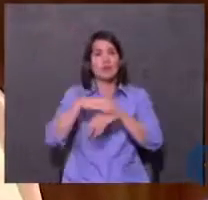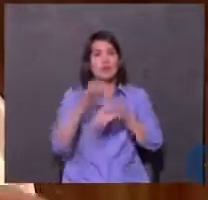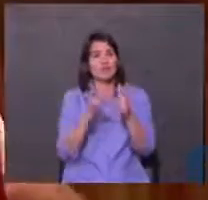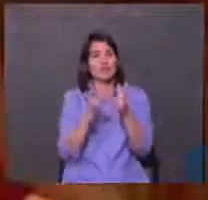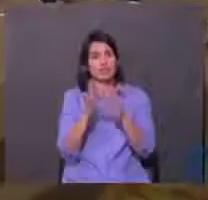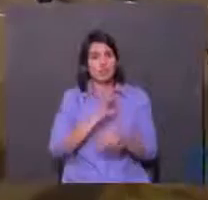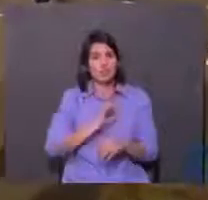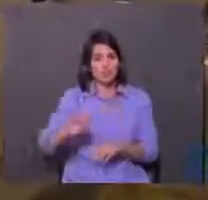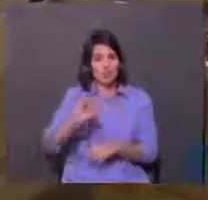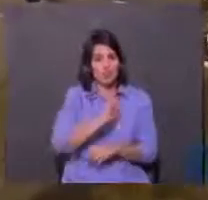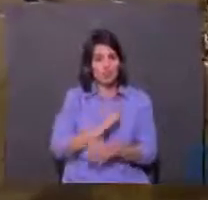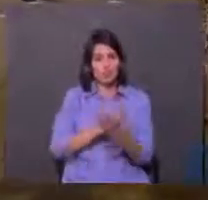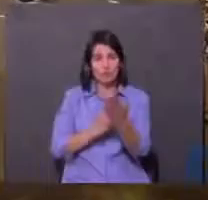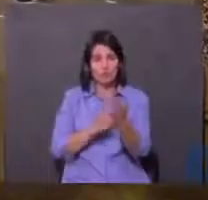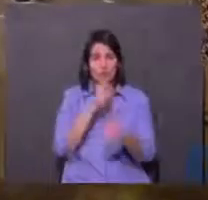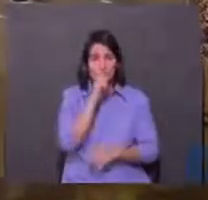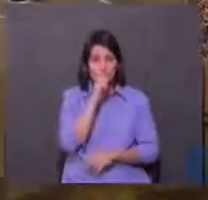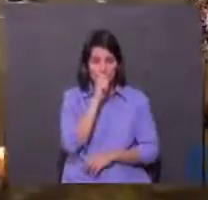Senhor.